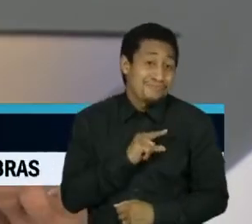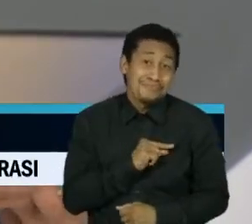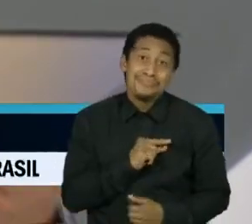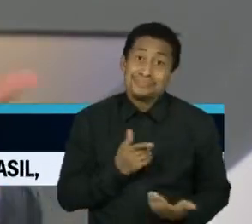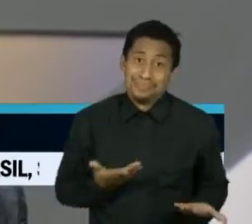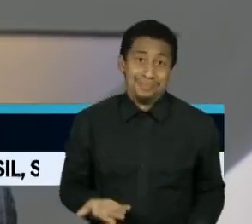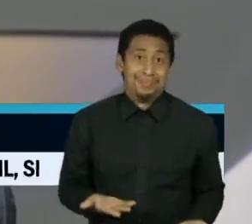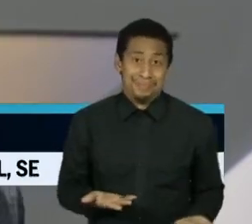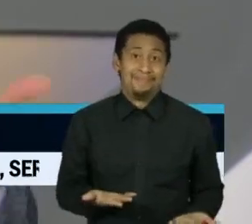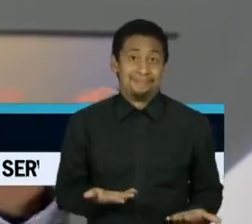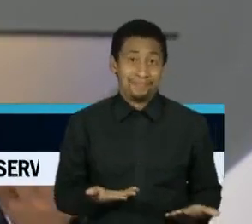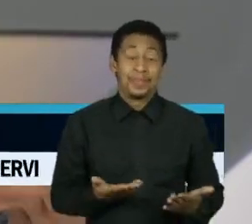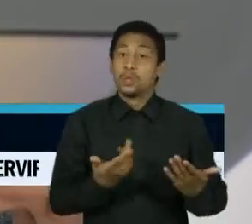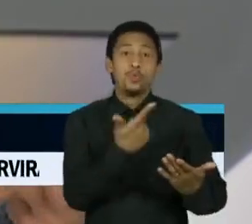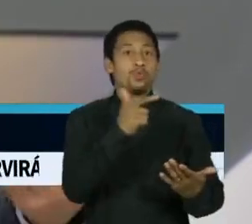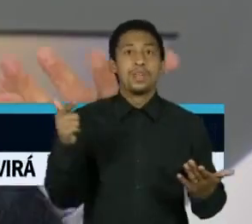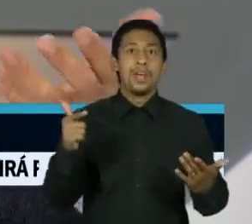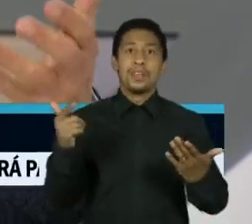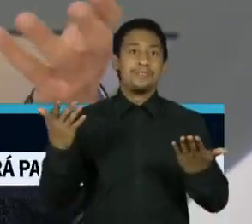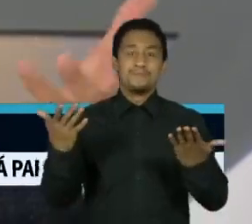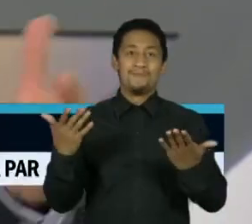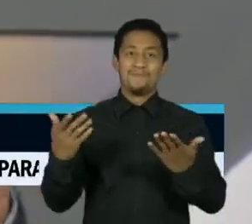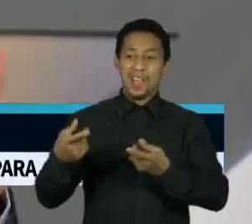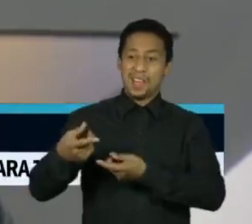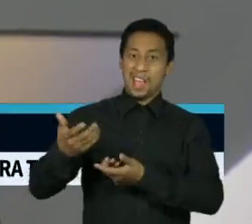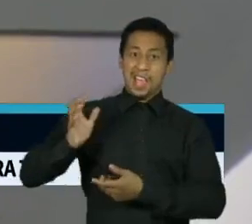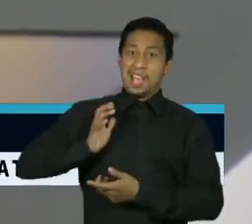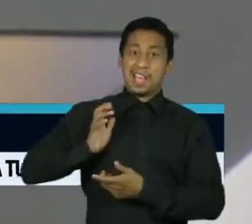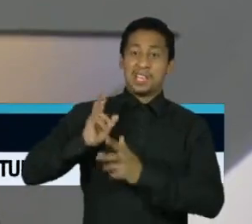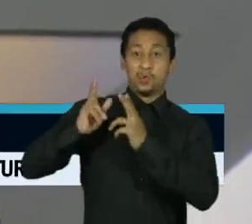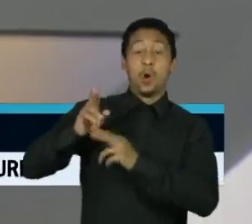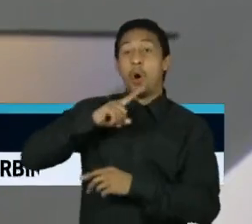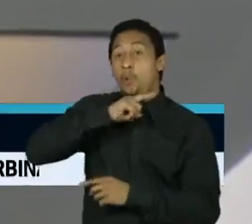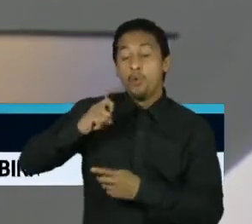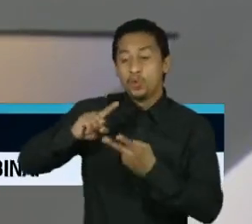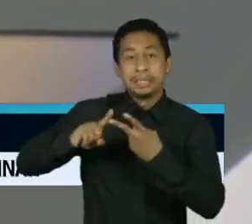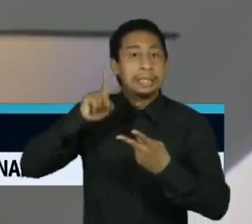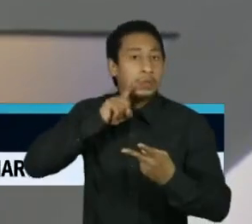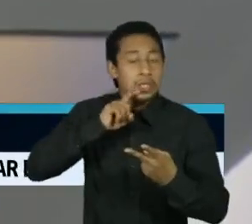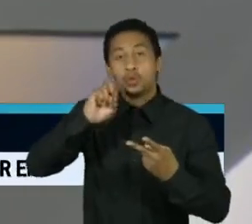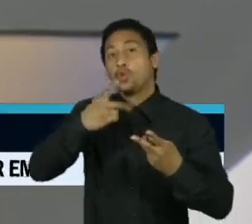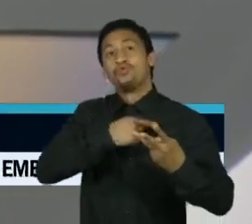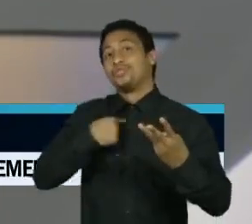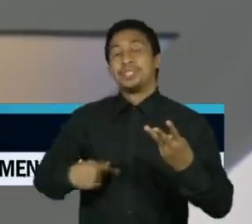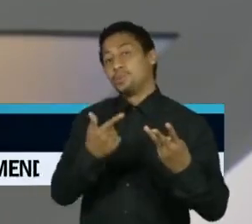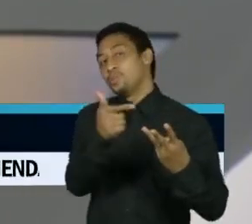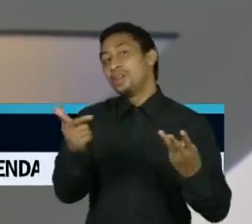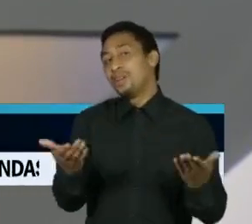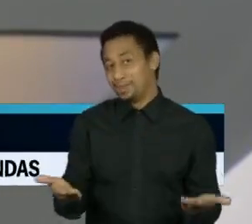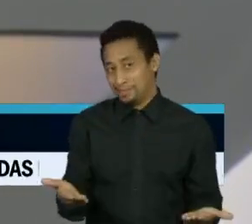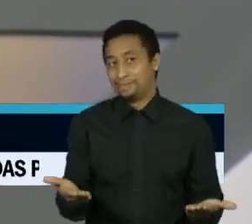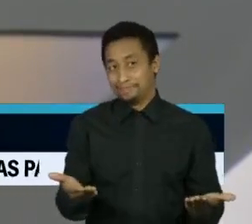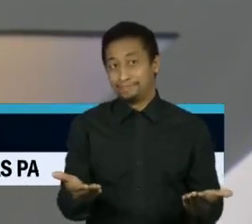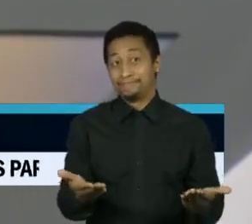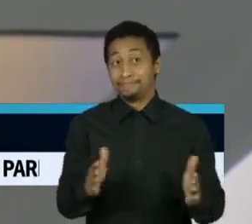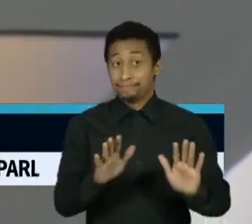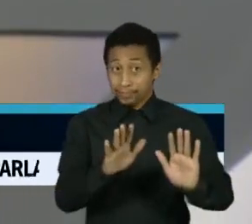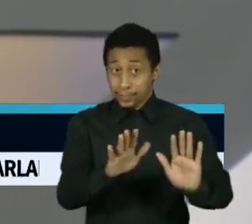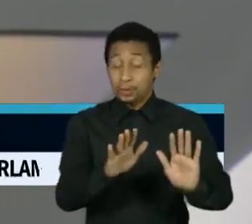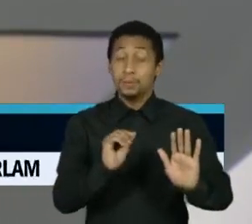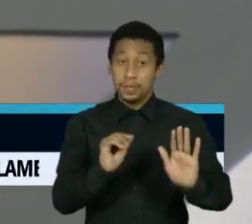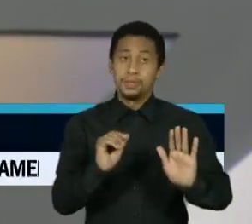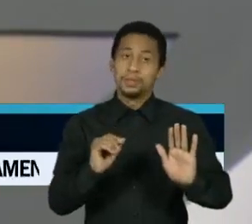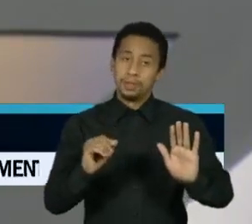não tem o poderio da Rússia ou dos Estados Unidos ou da China. Então, é o tipo da... Não há, do ponto de